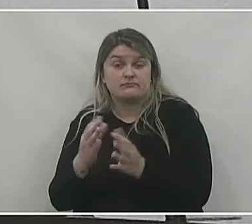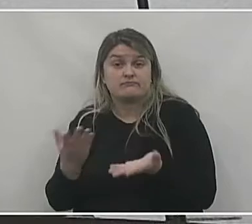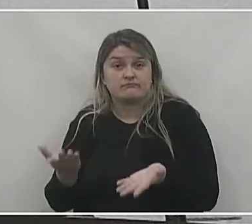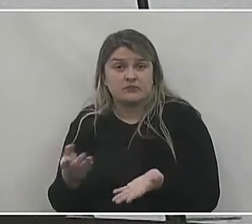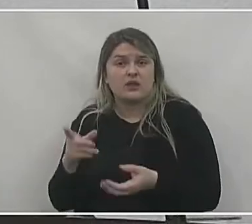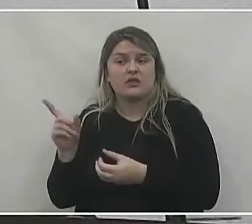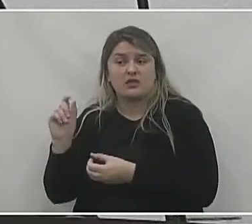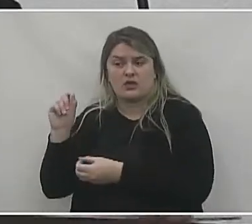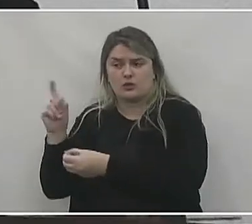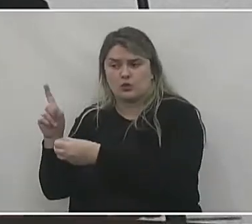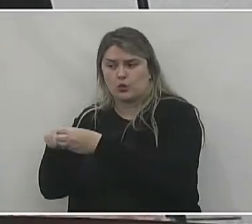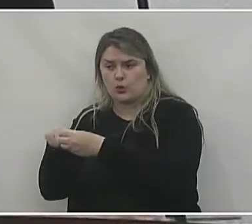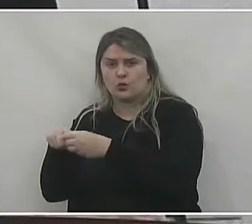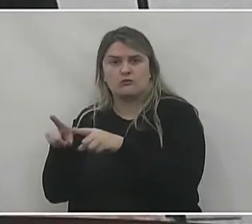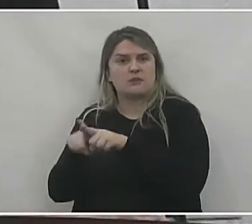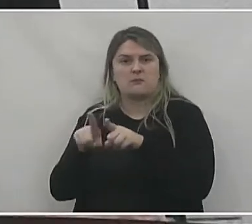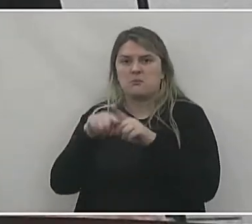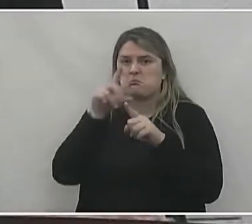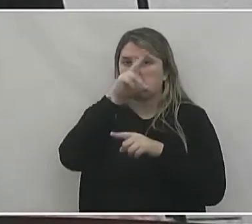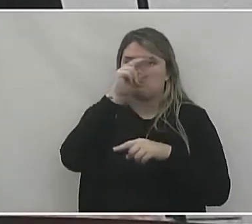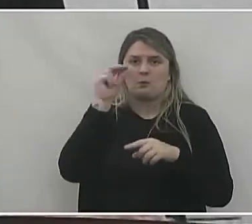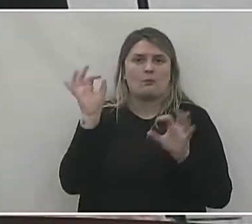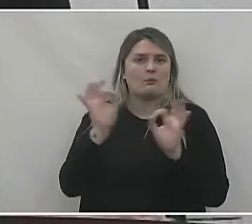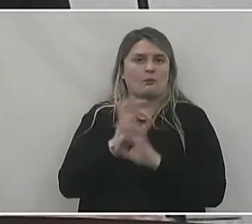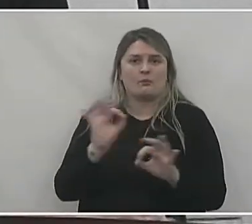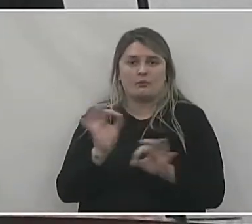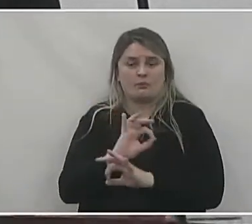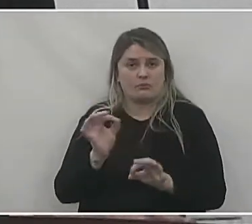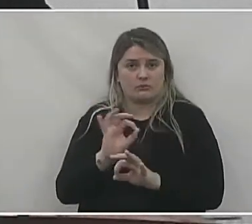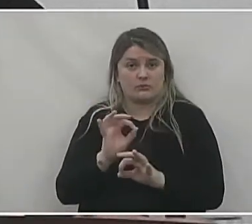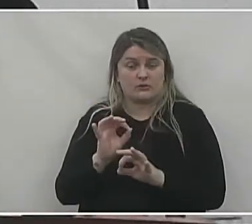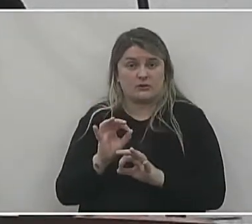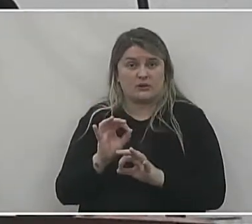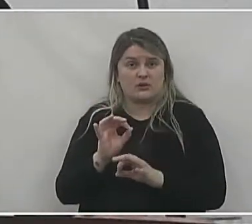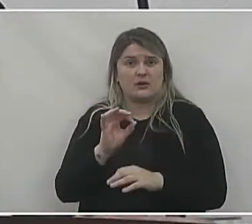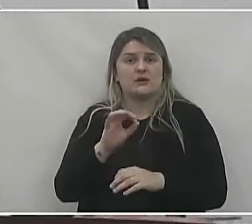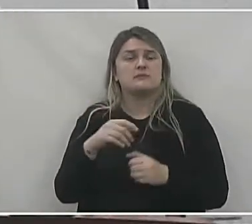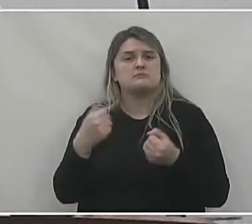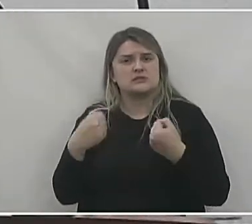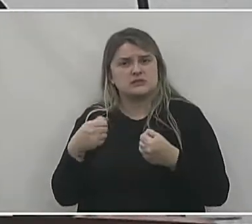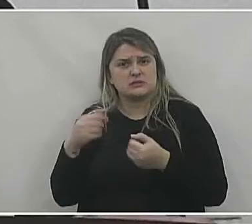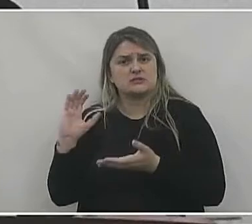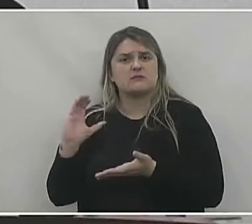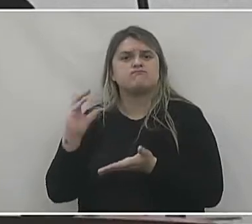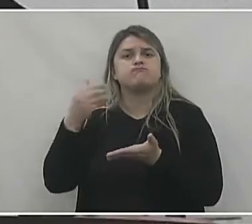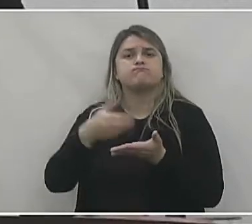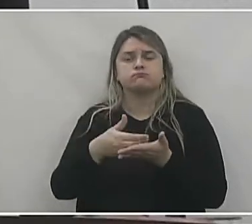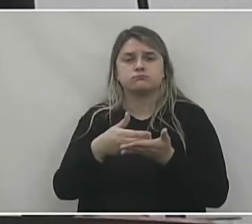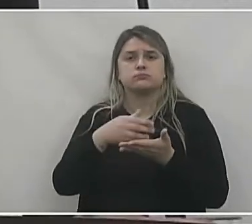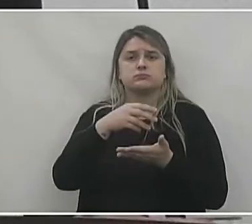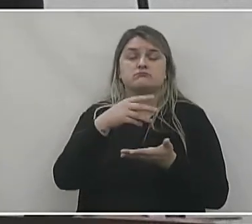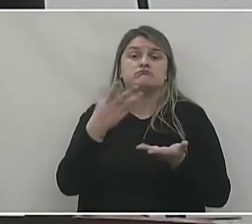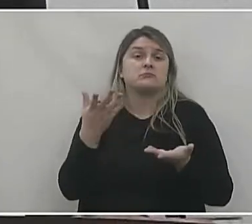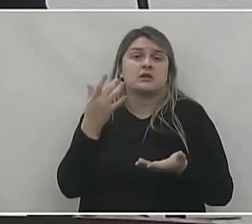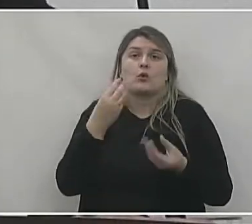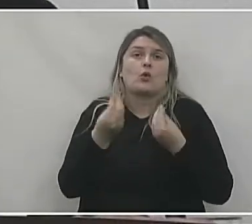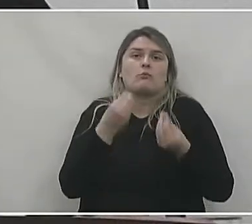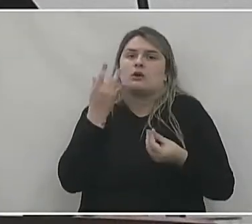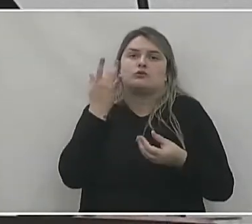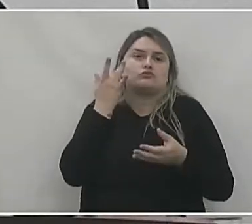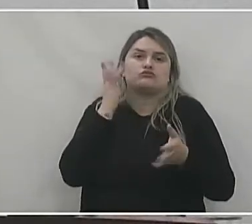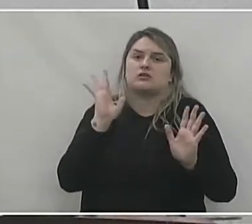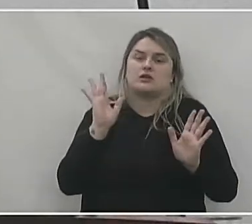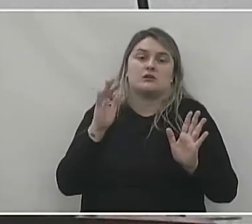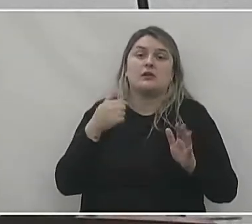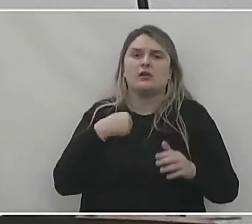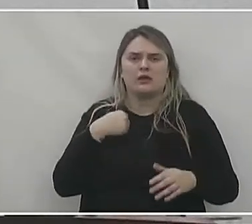o proprietário e nem o poder público. Então, o poder público tem que ser ressarcido. Como? Não sei.